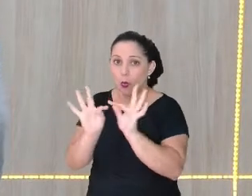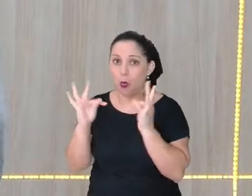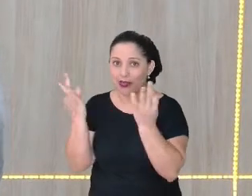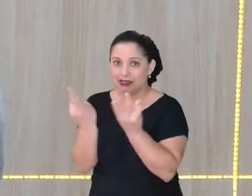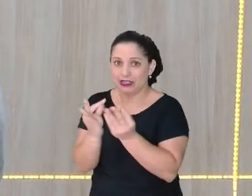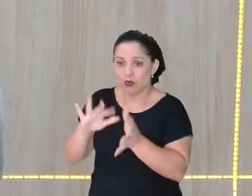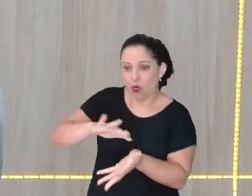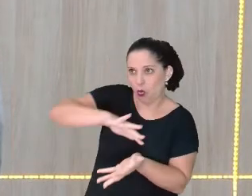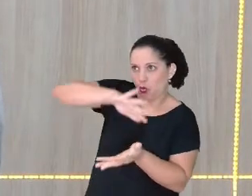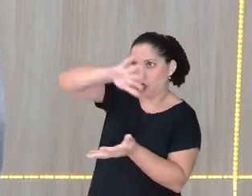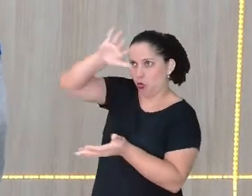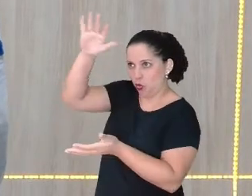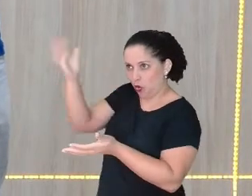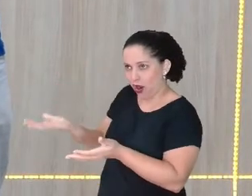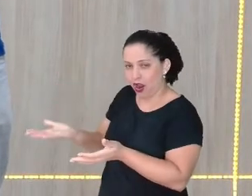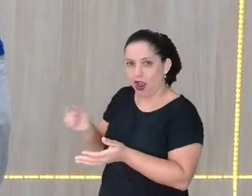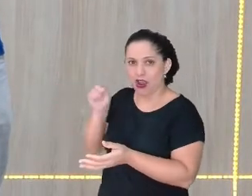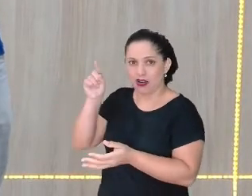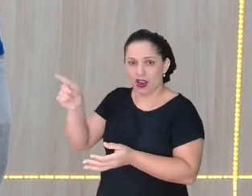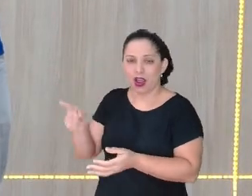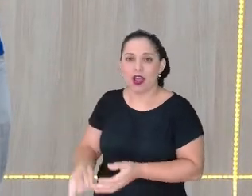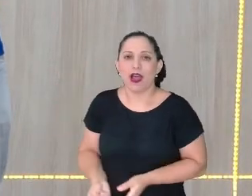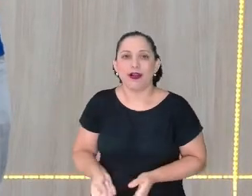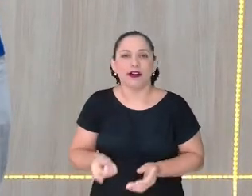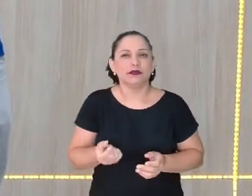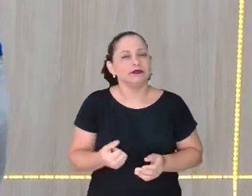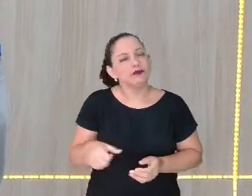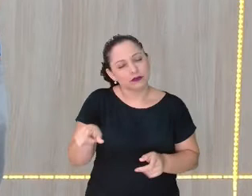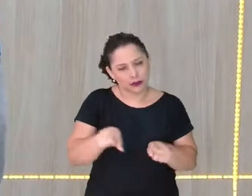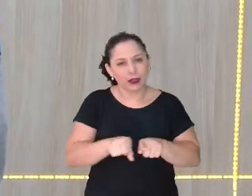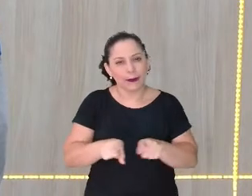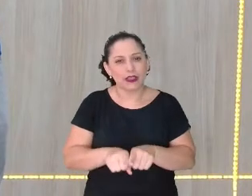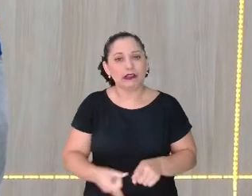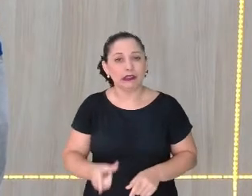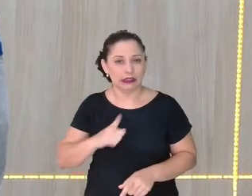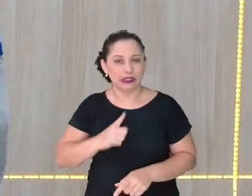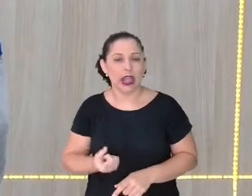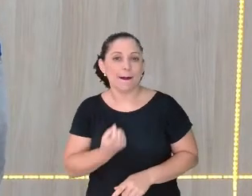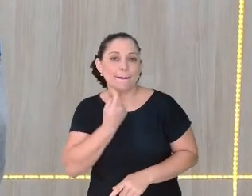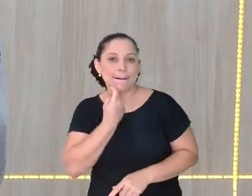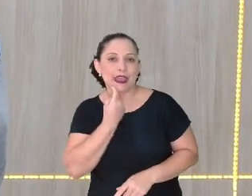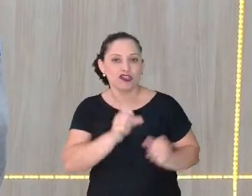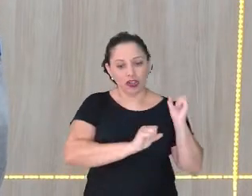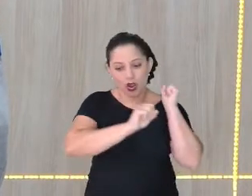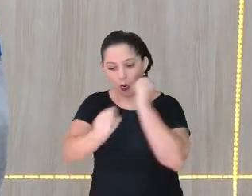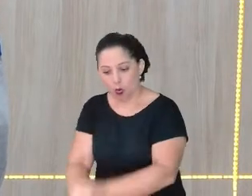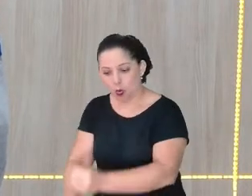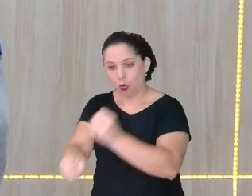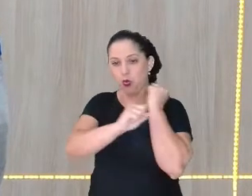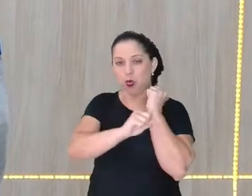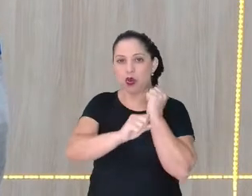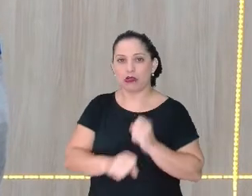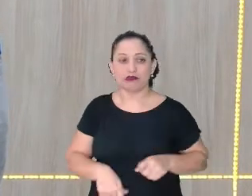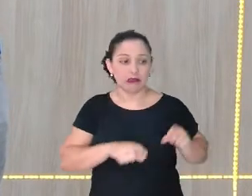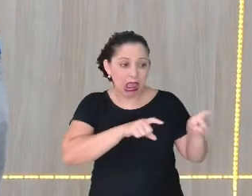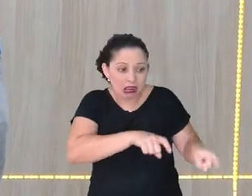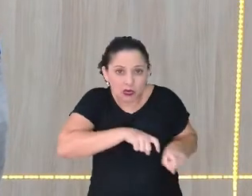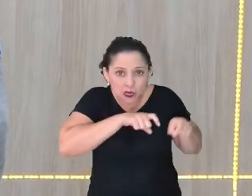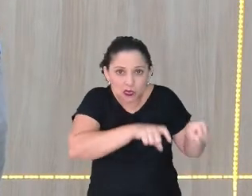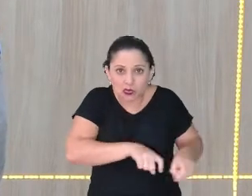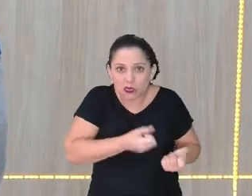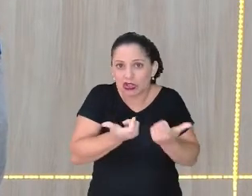de quê? Vivia muito pouco da pesca, a agricultura não existia para eles, né? Eles podiam ainda